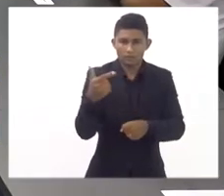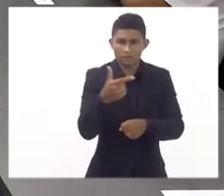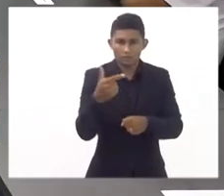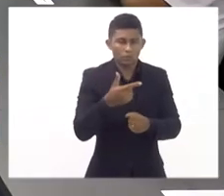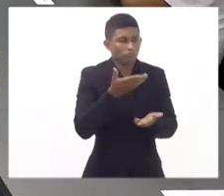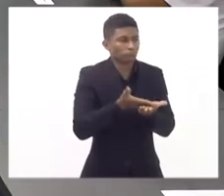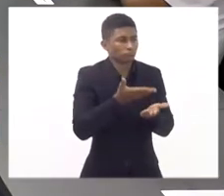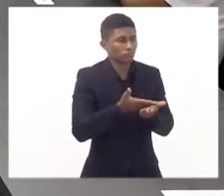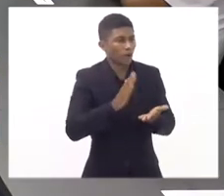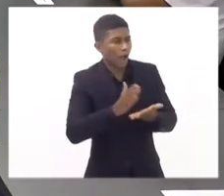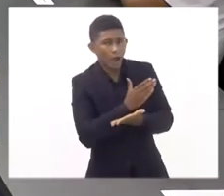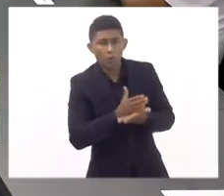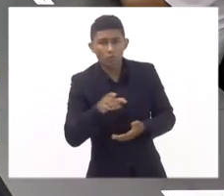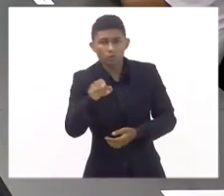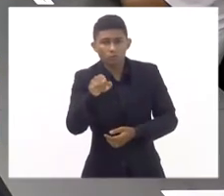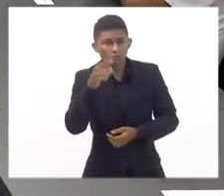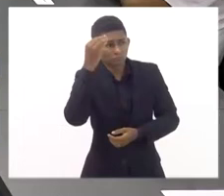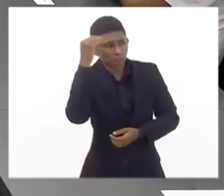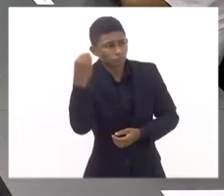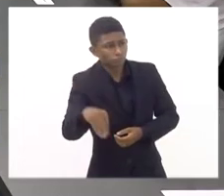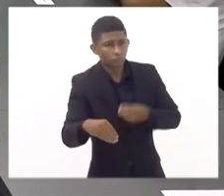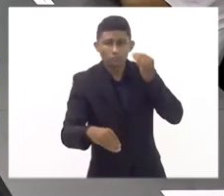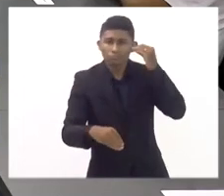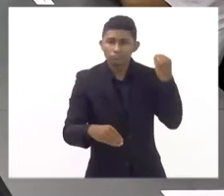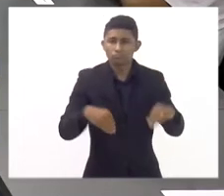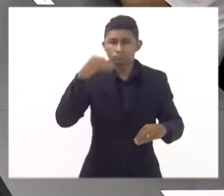conseguem mais. Então, assim,